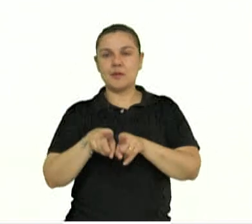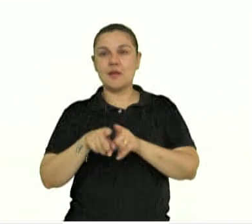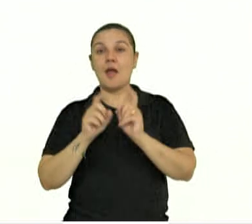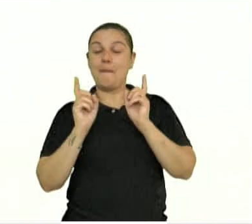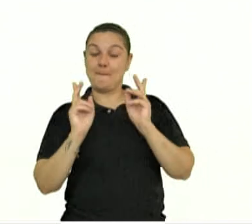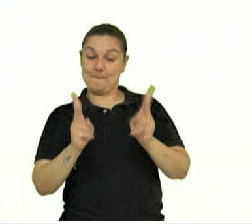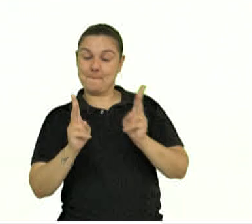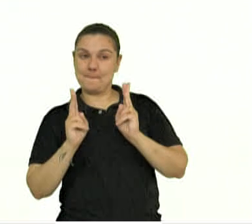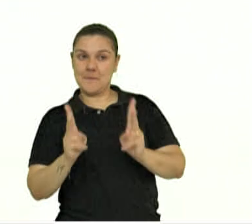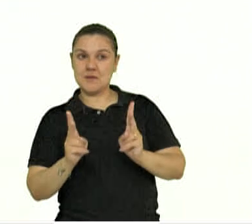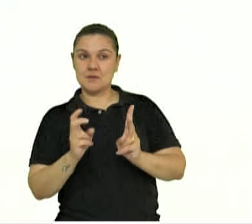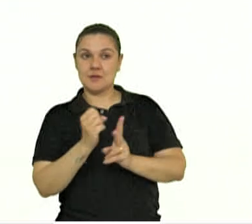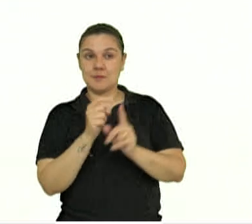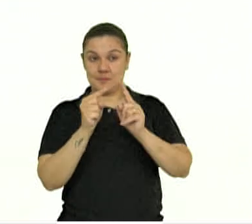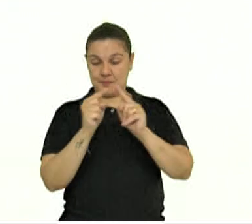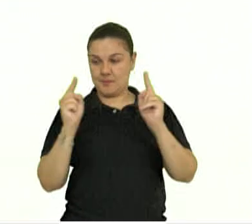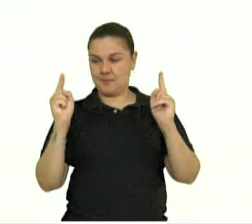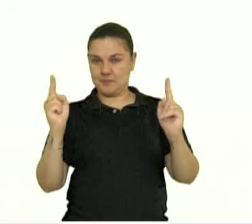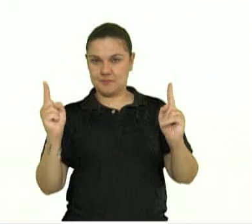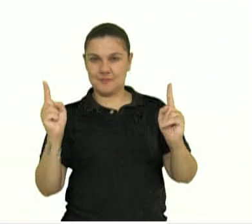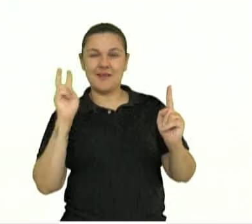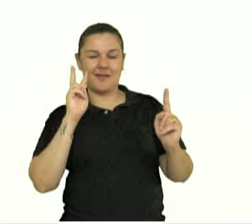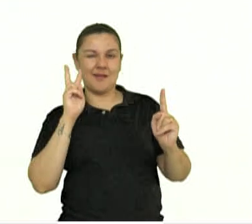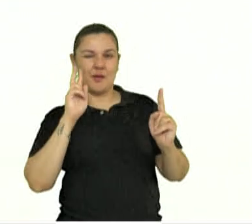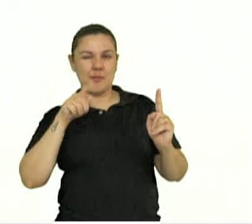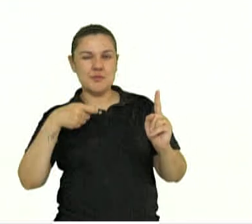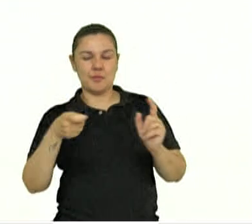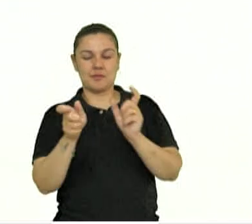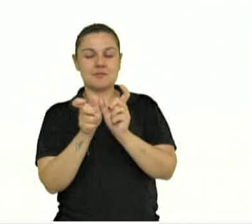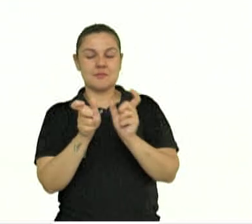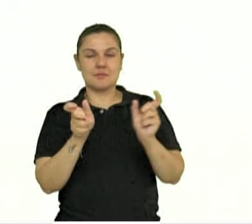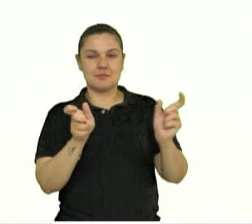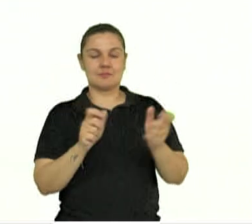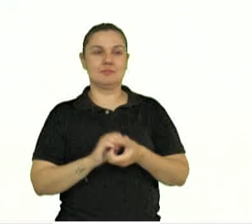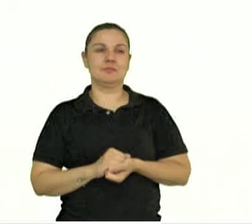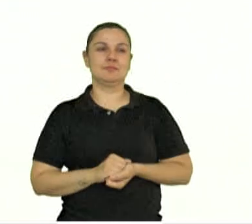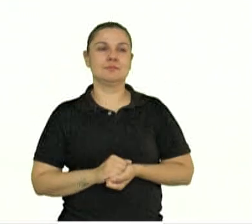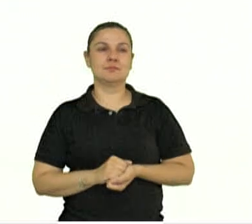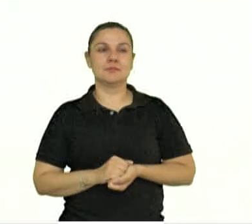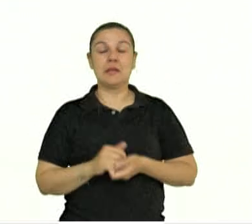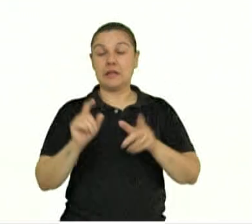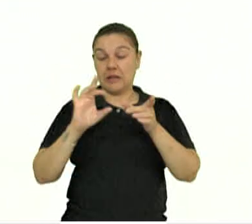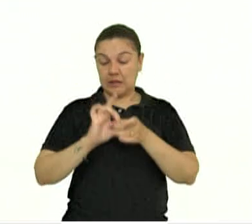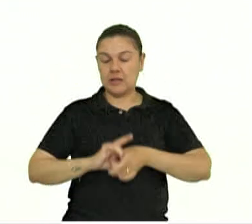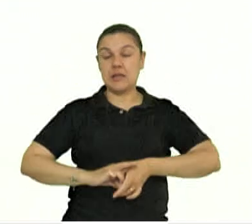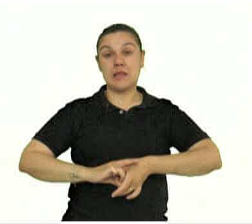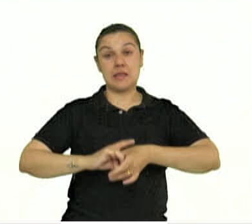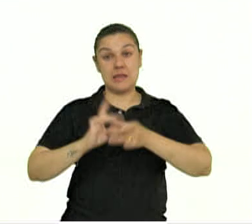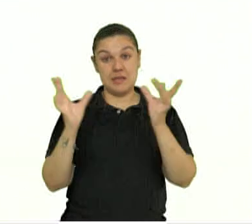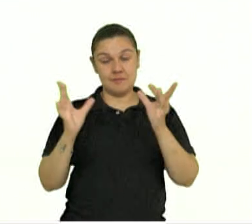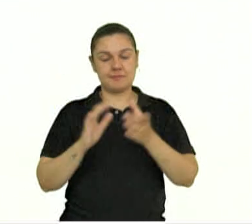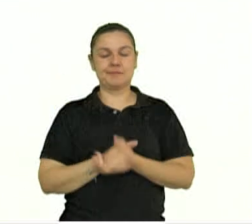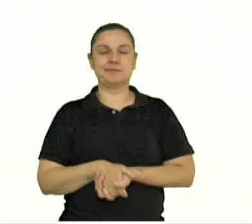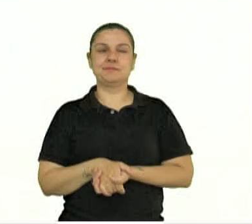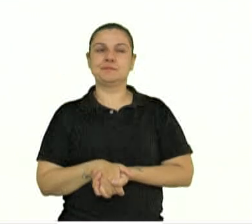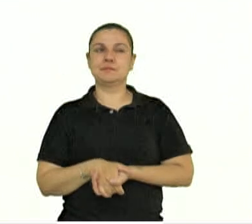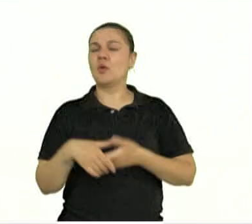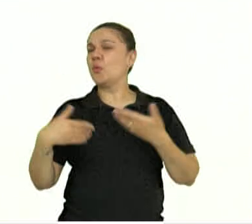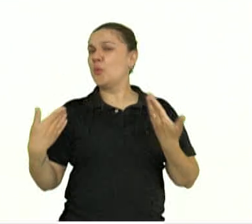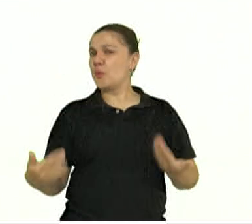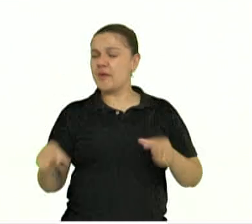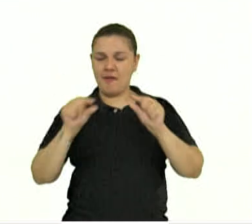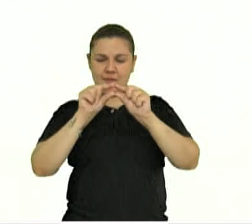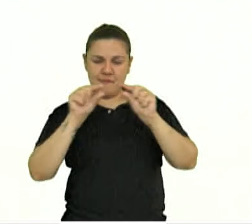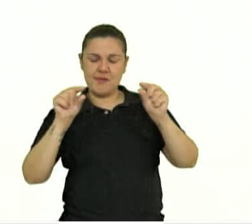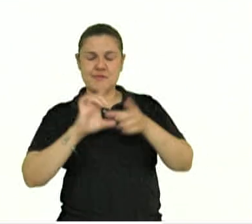possuem a mesma medida, certo? Então, possuem a mesma medida. Pode ser versos livres. O que são os